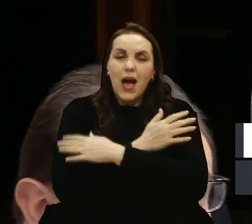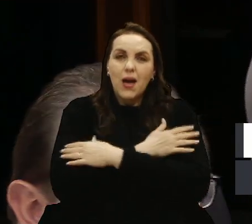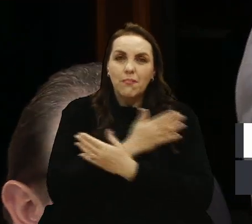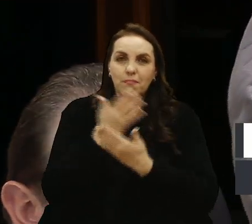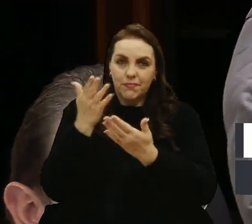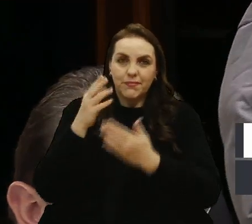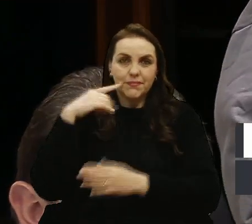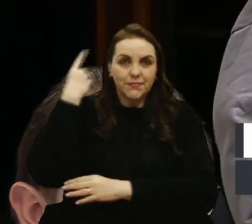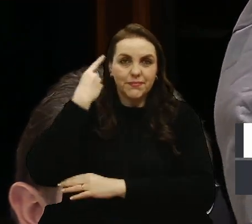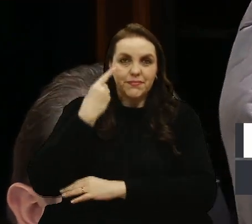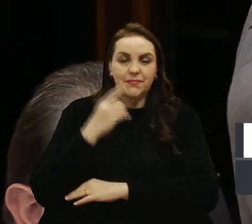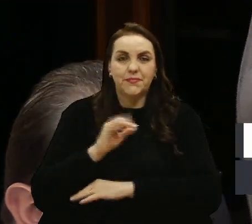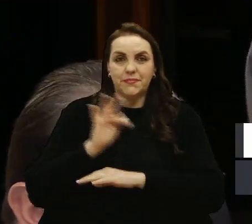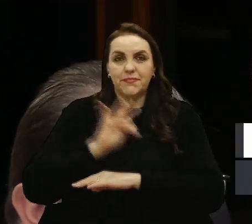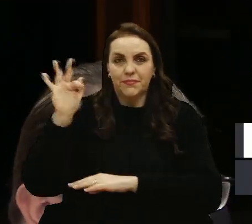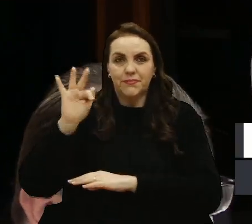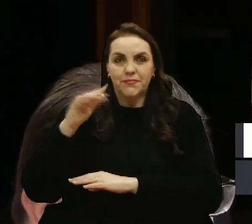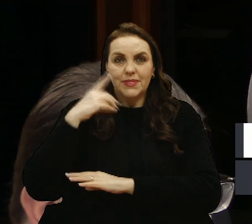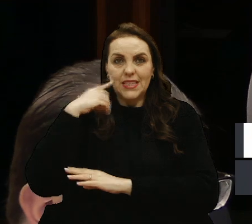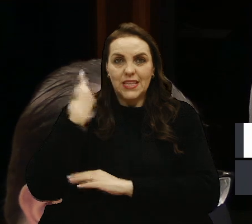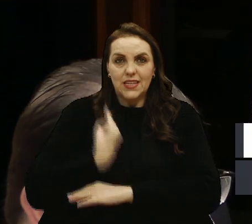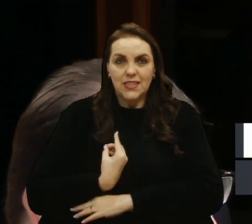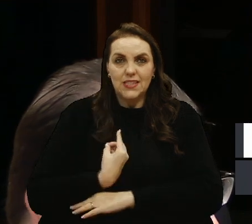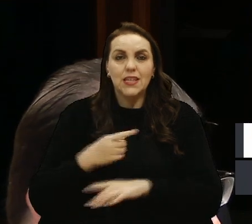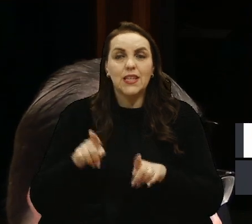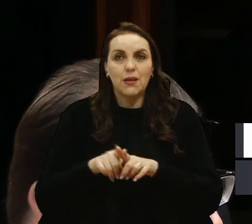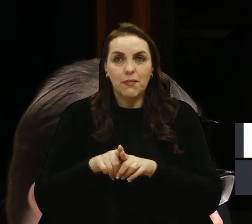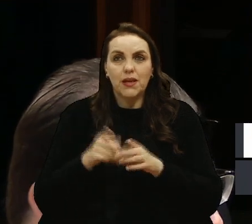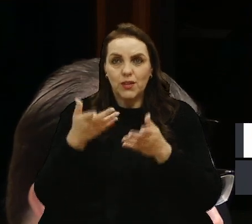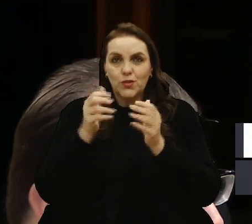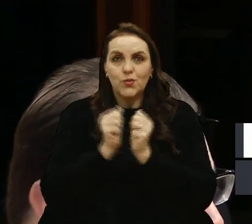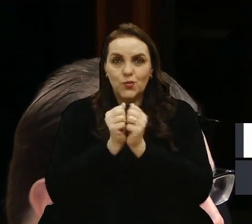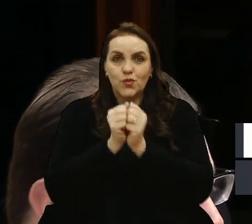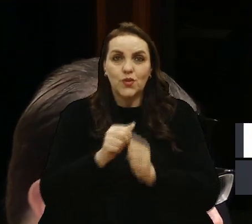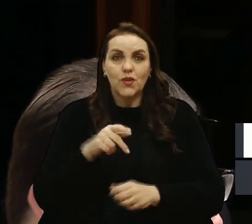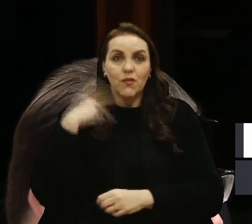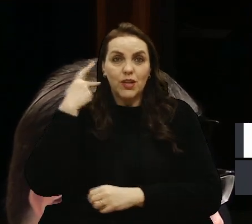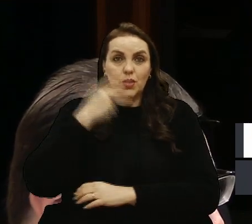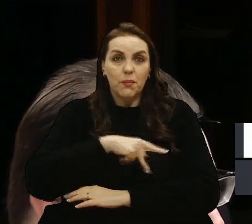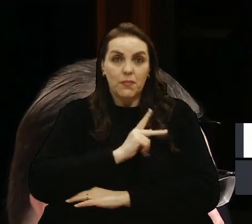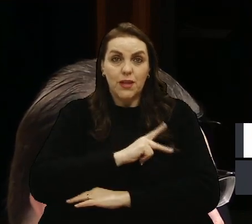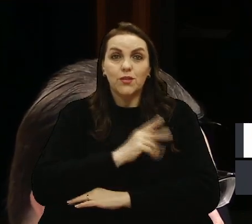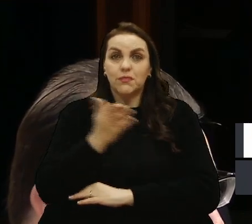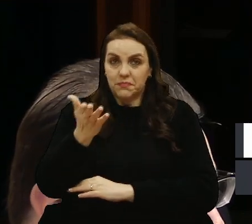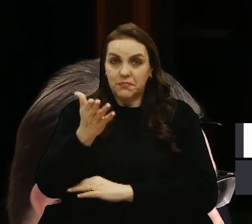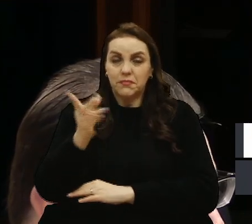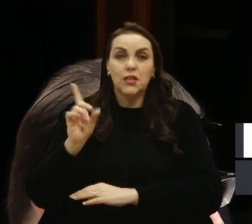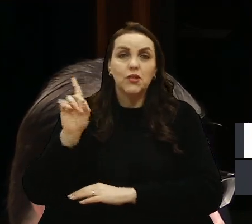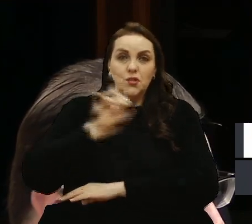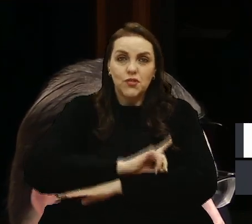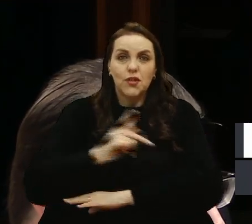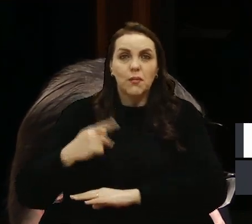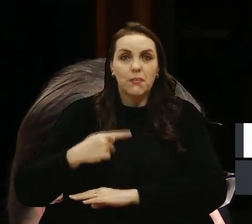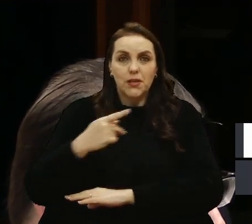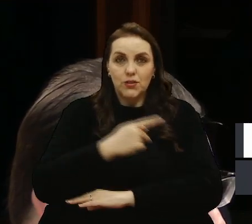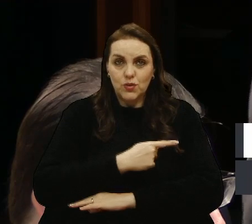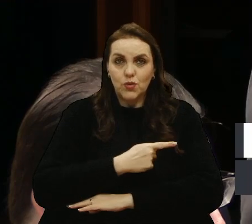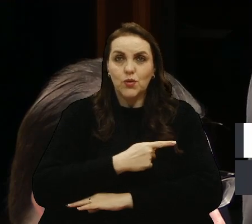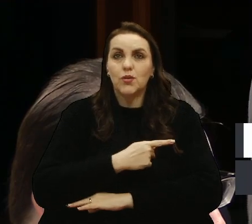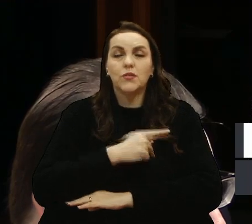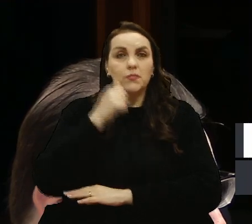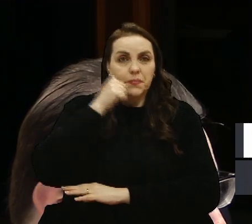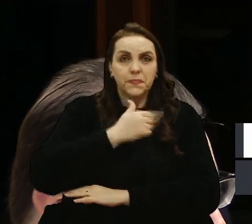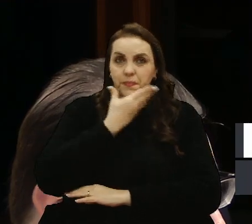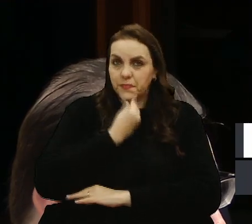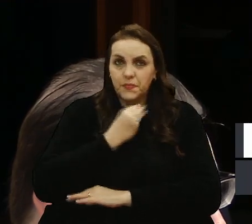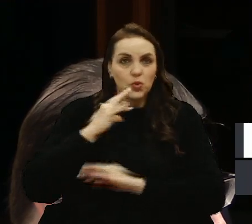deputada Denise Pessoa e me somo também, vereador Pedro, ao Dia do Pastor, né, a todos os homens e pastores e